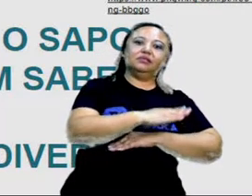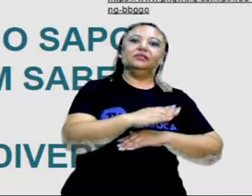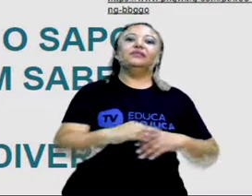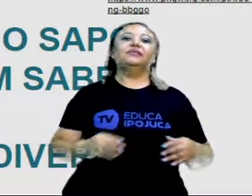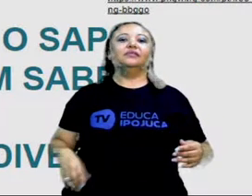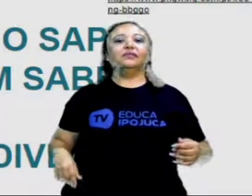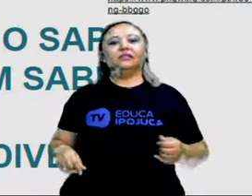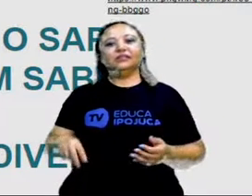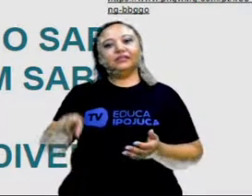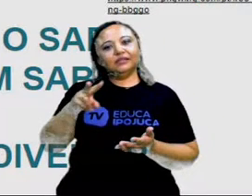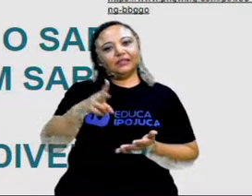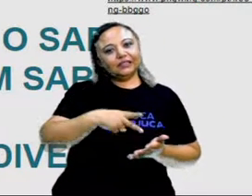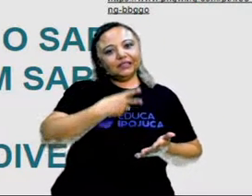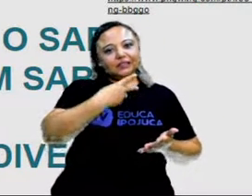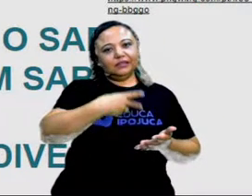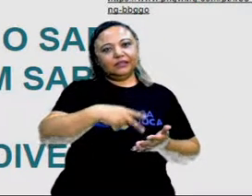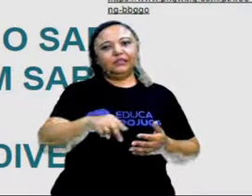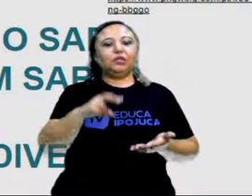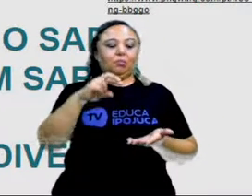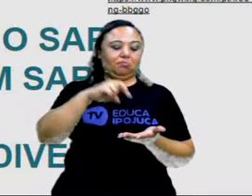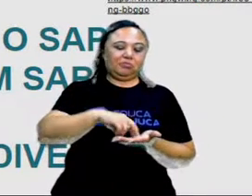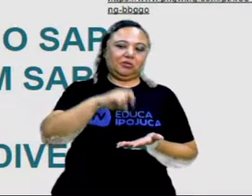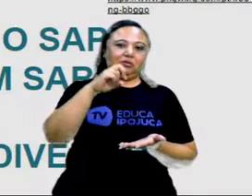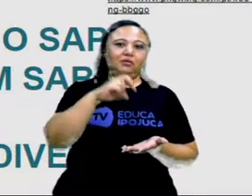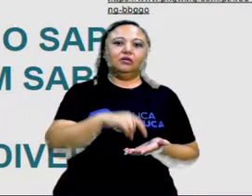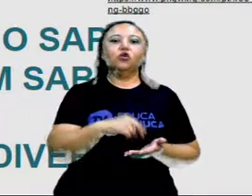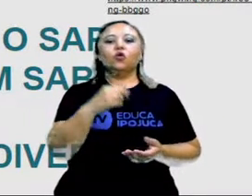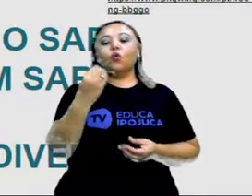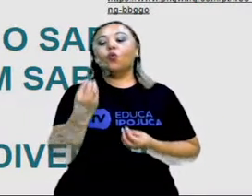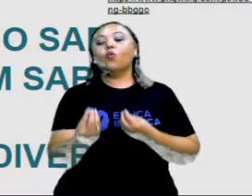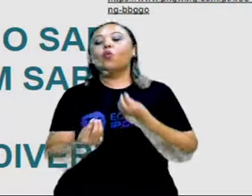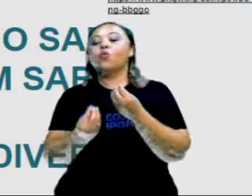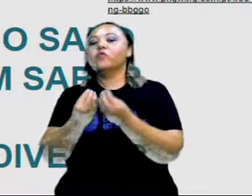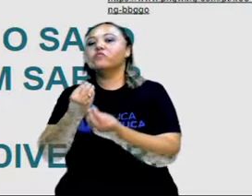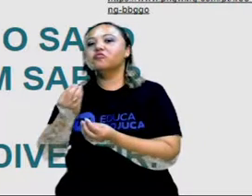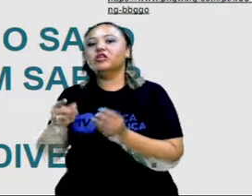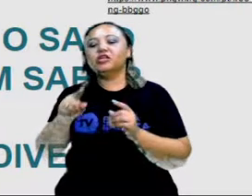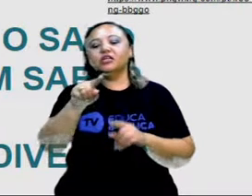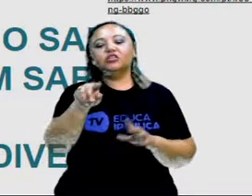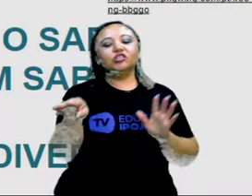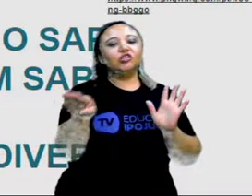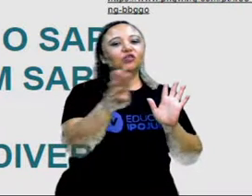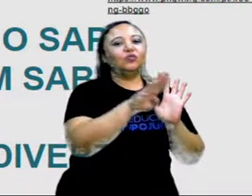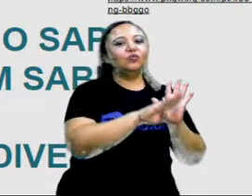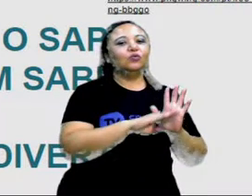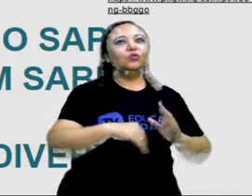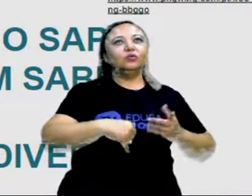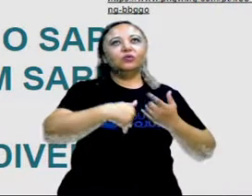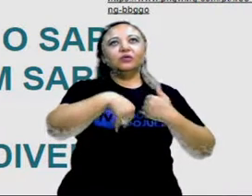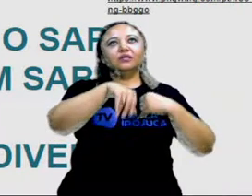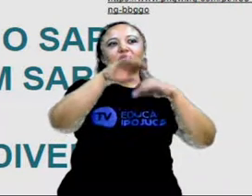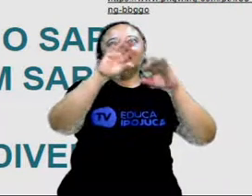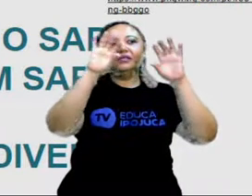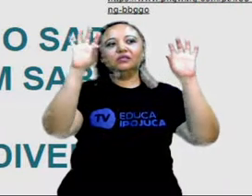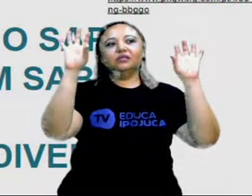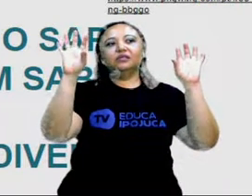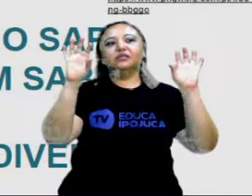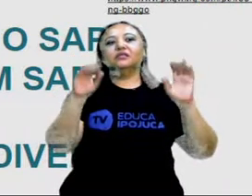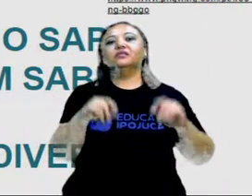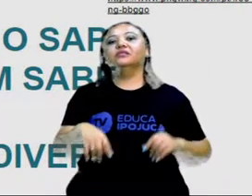no céu. Todos queriam saber como ele havia chegado lá, mas o sapo,